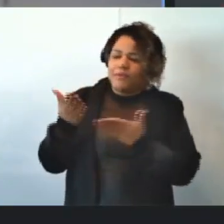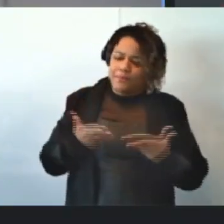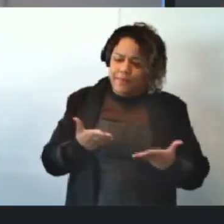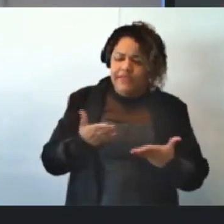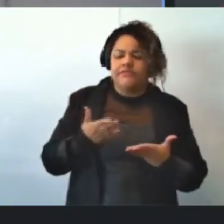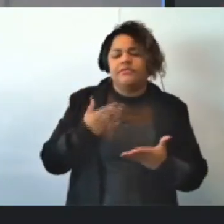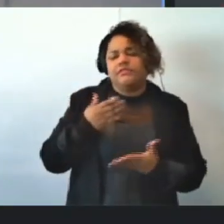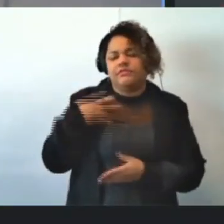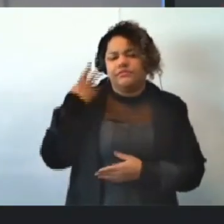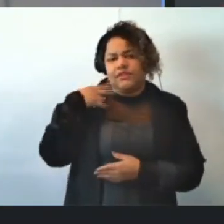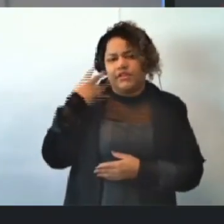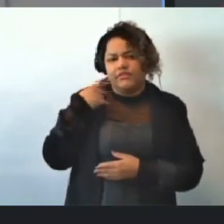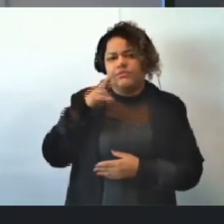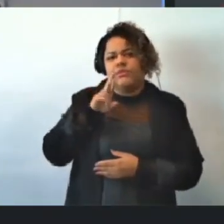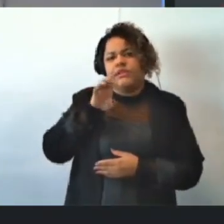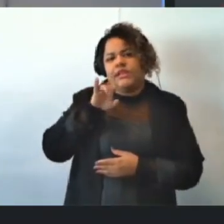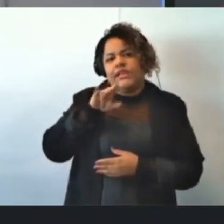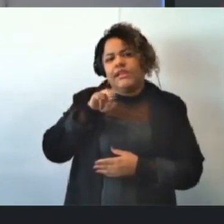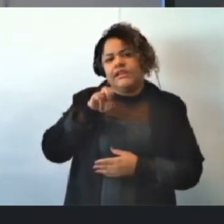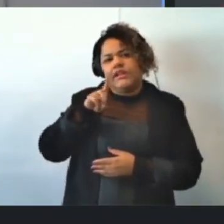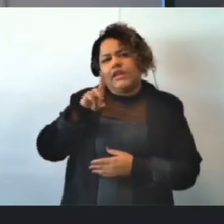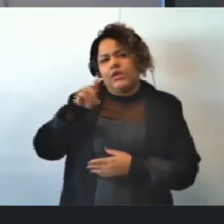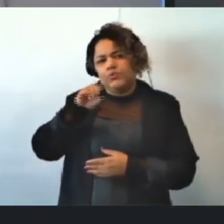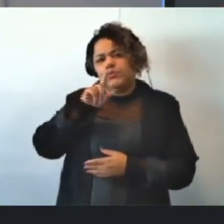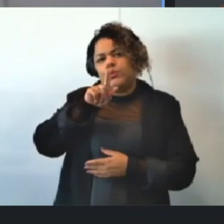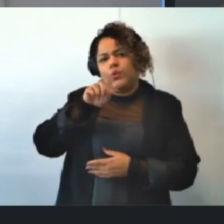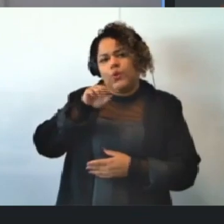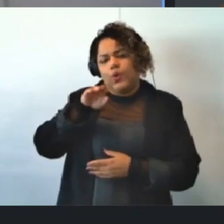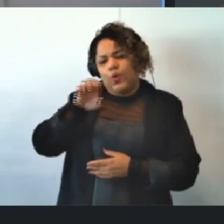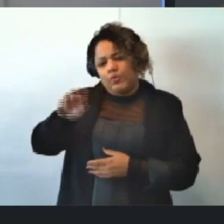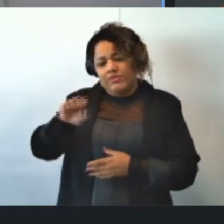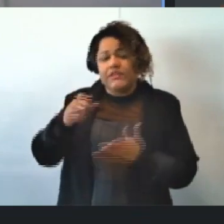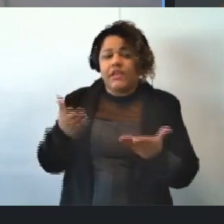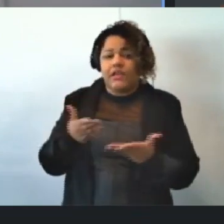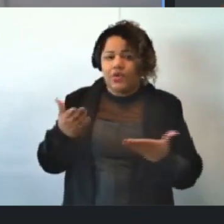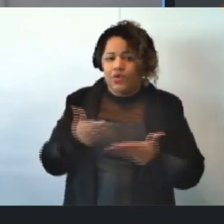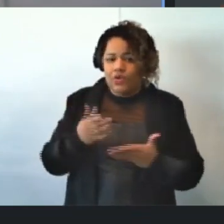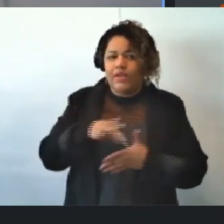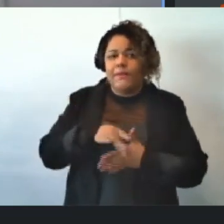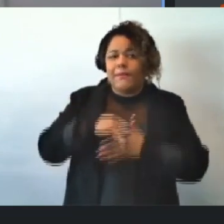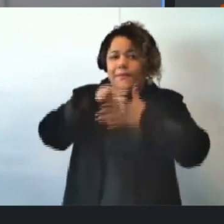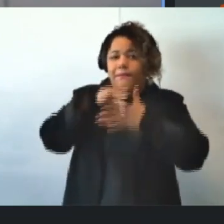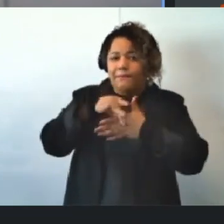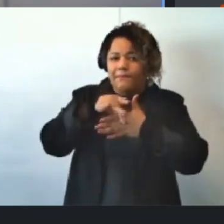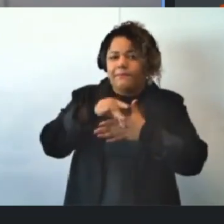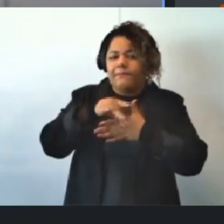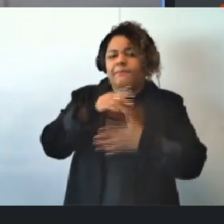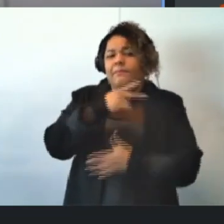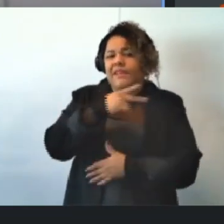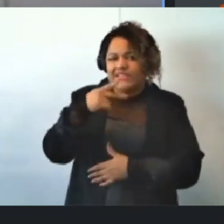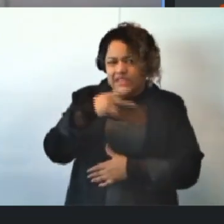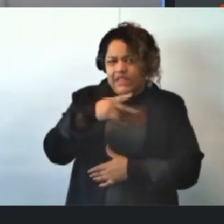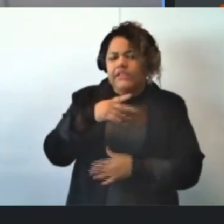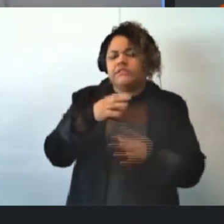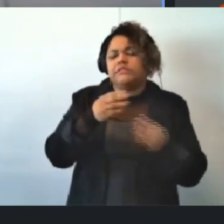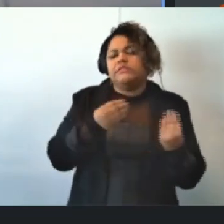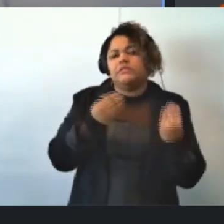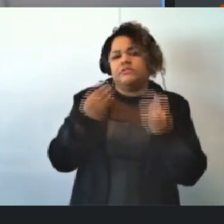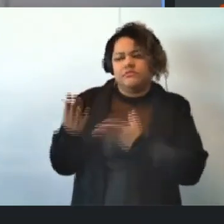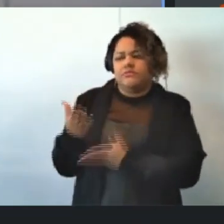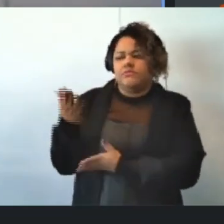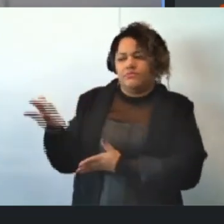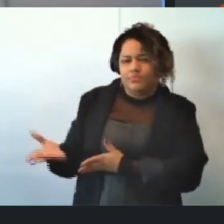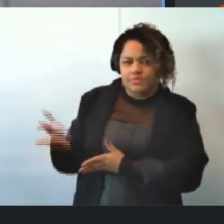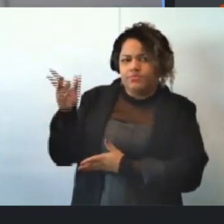Gomes. Neste momento, então, eu vou transferir a presidência dessa reunião ao vereador Reinaldo Gomes